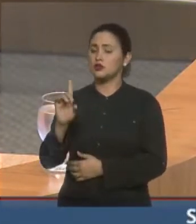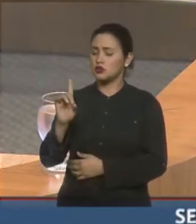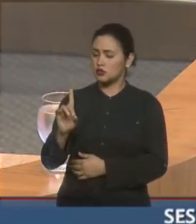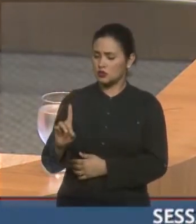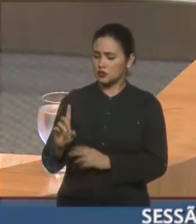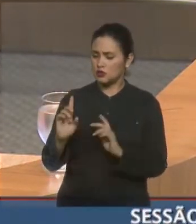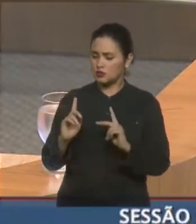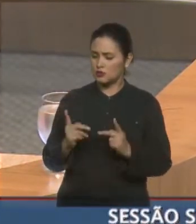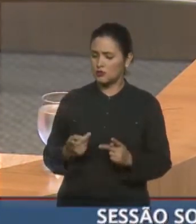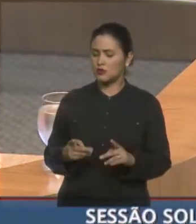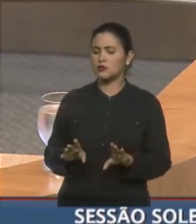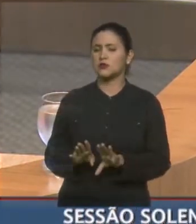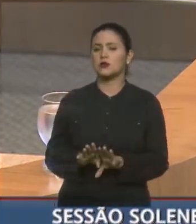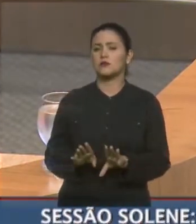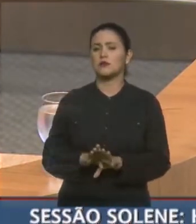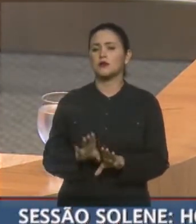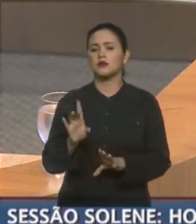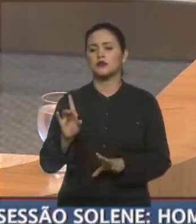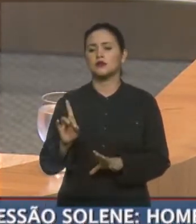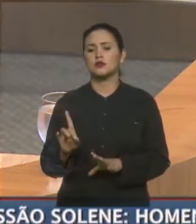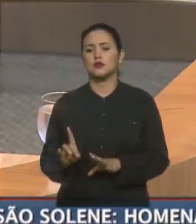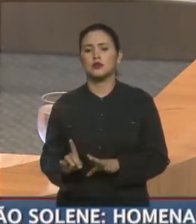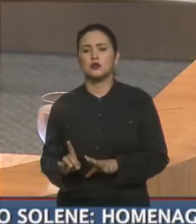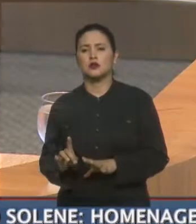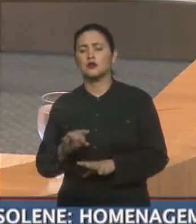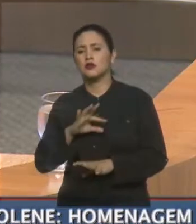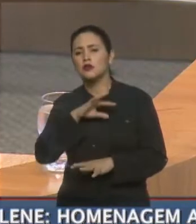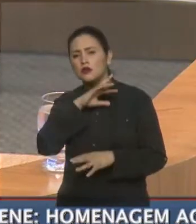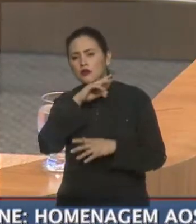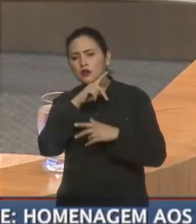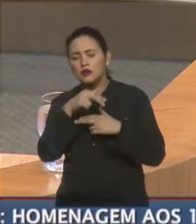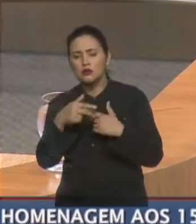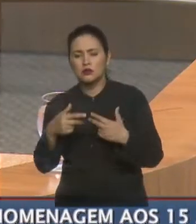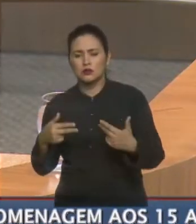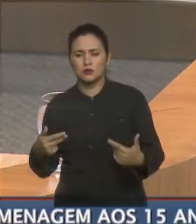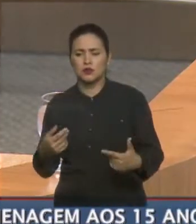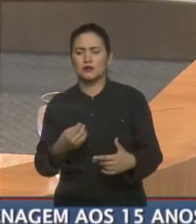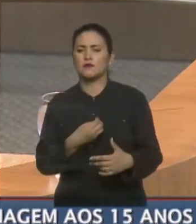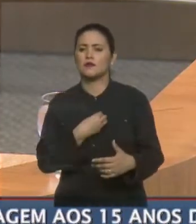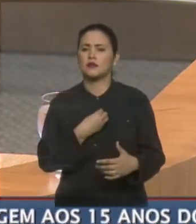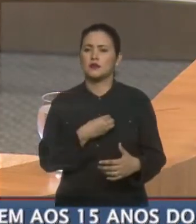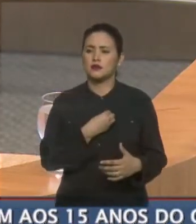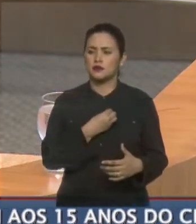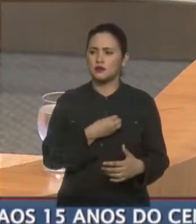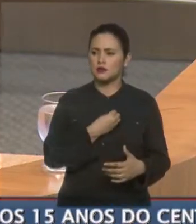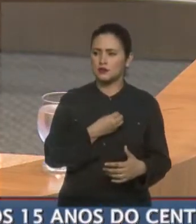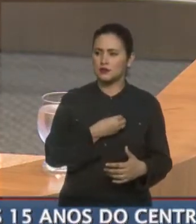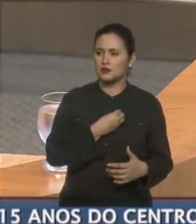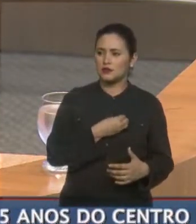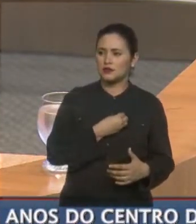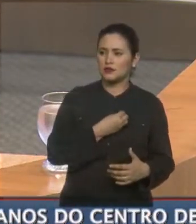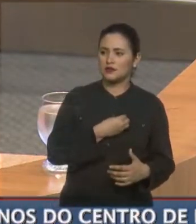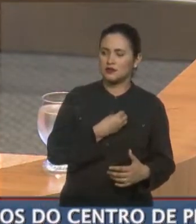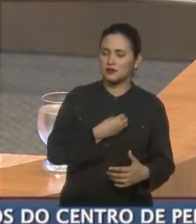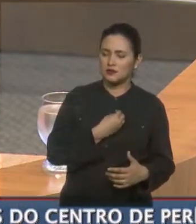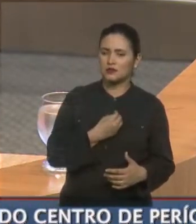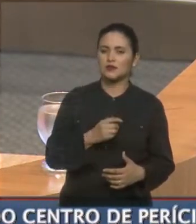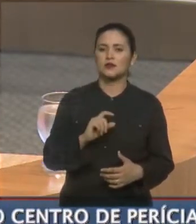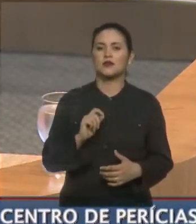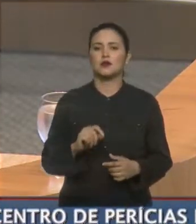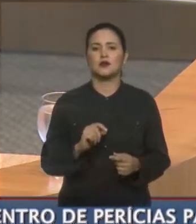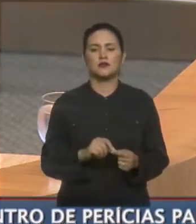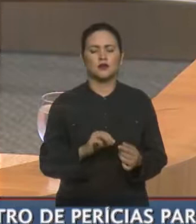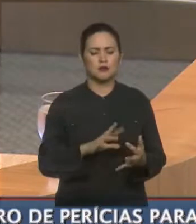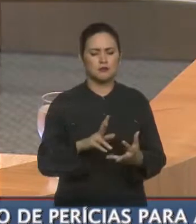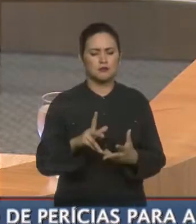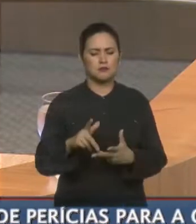humanos, mas o direito também dos outros animais, à vida, à existência e aquilo que torna o nosso planeta